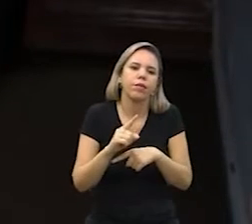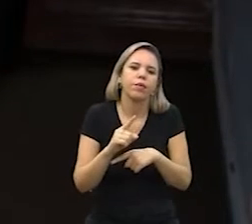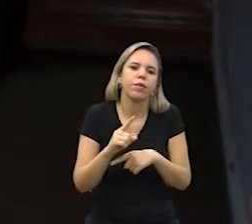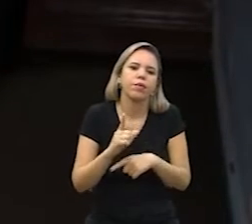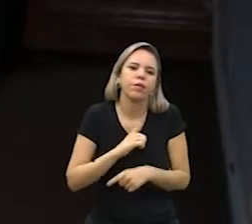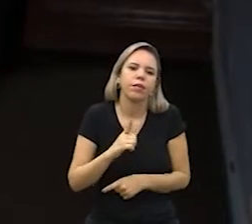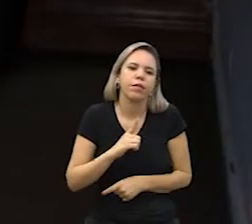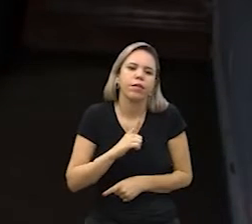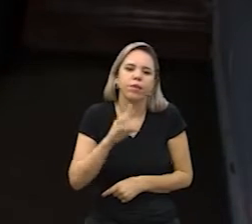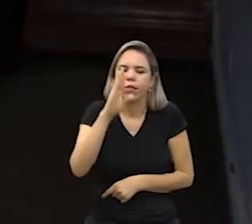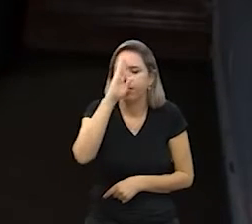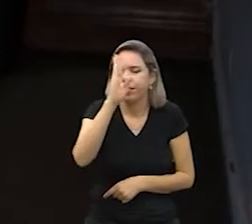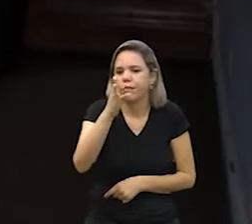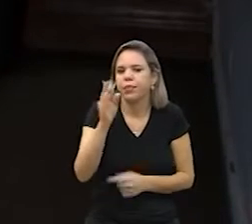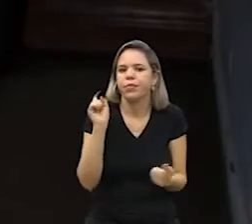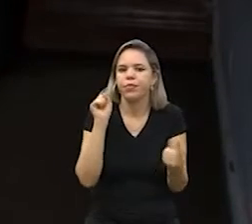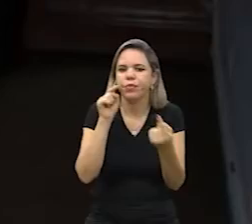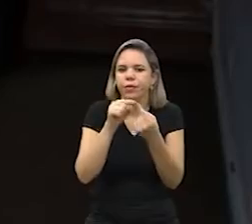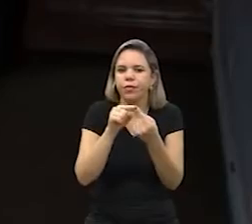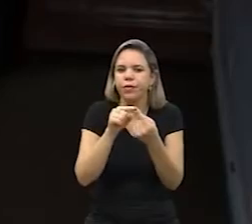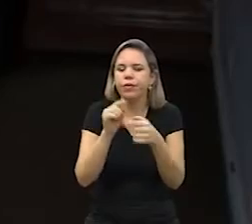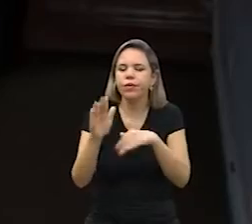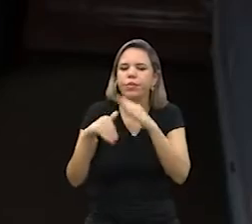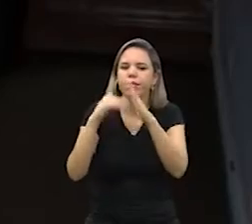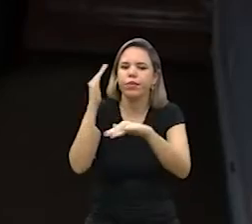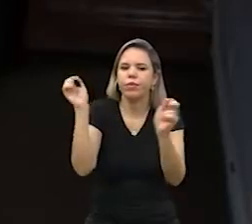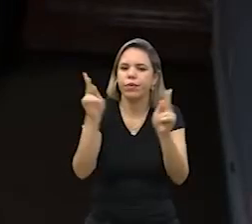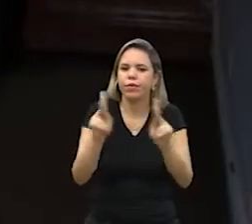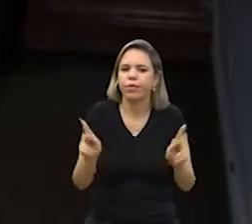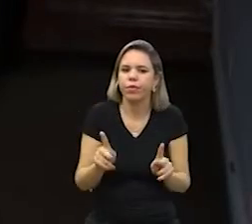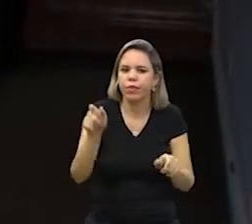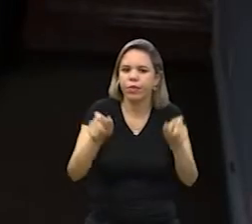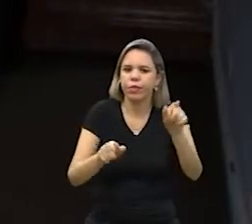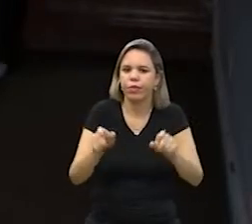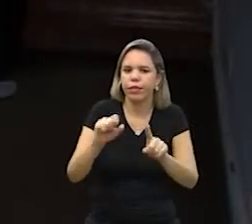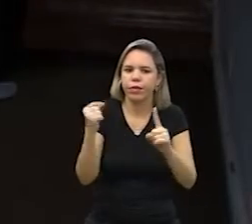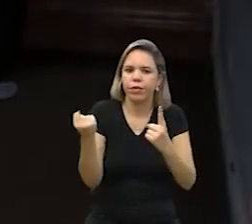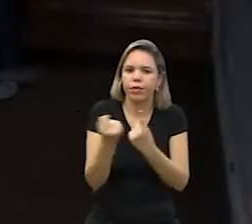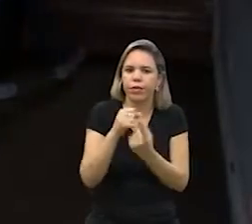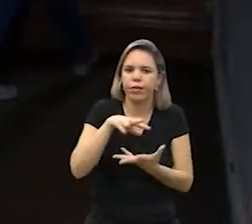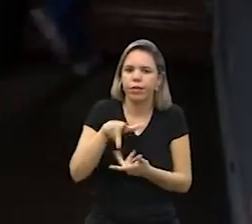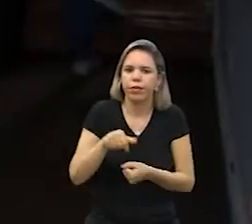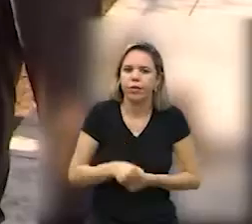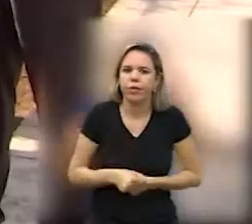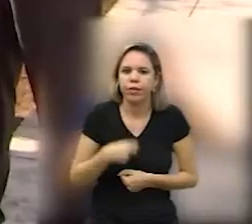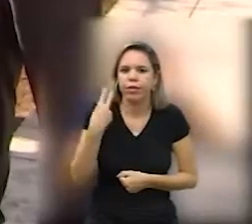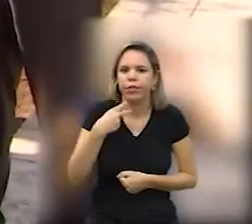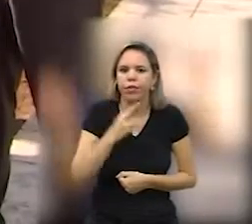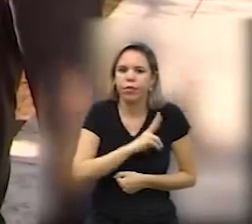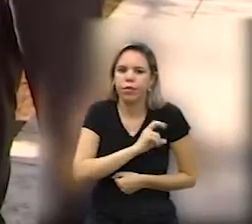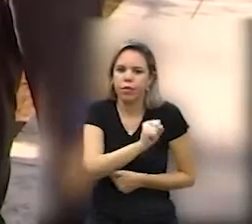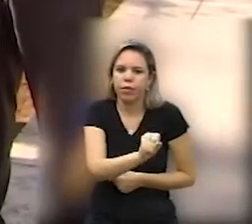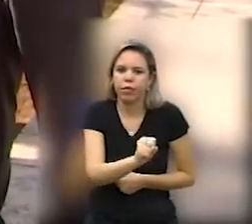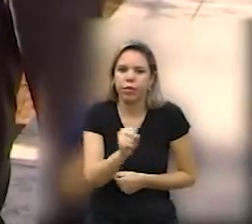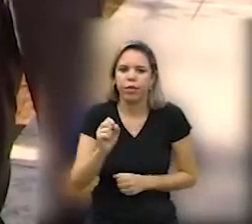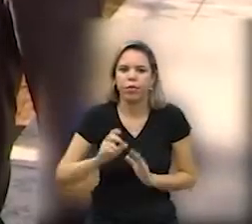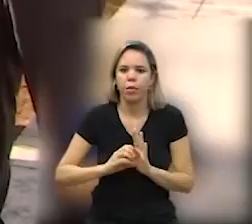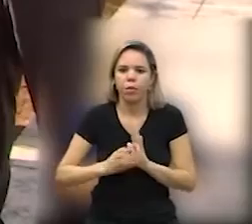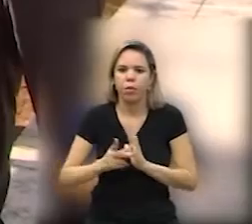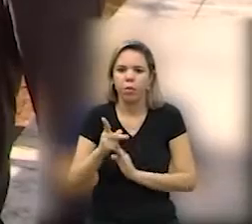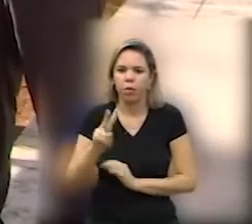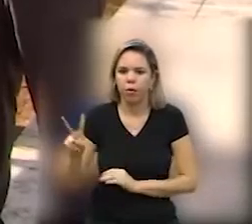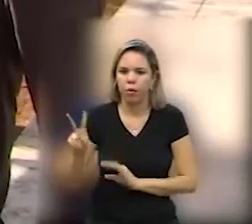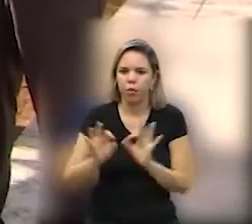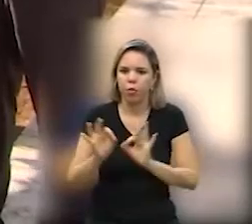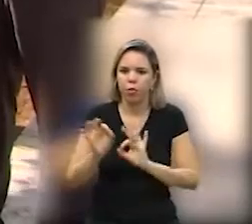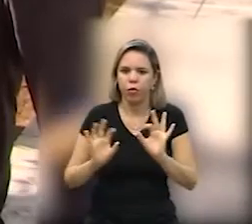nós temos como principal meta desenvolver a paz pessoal, social e planetária. O vereador Luiz Rossini, do PV,